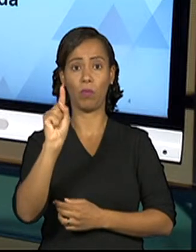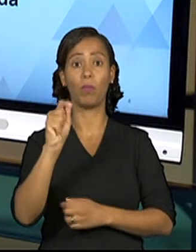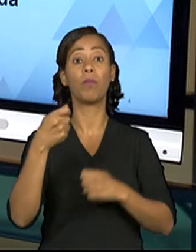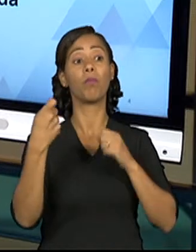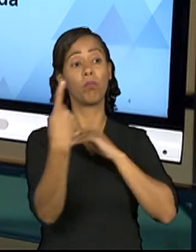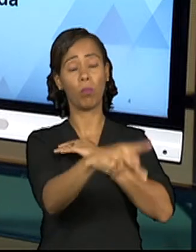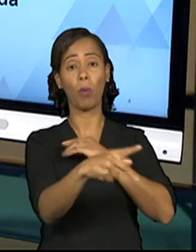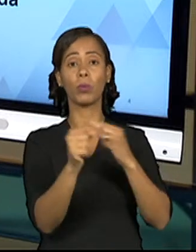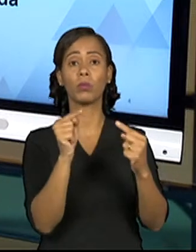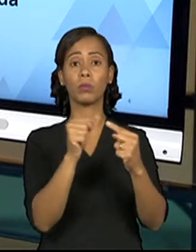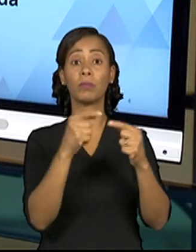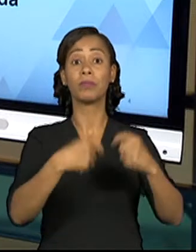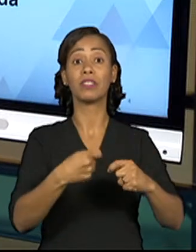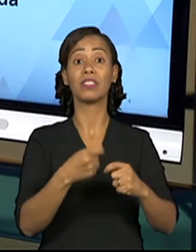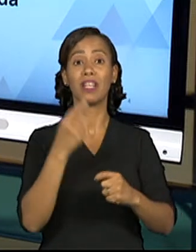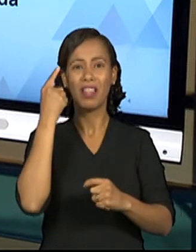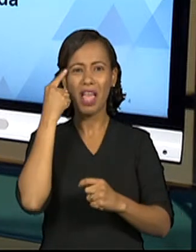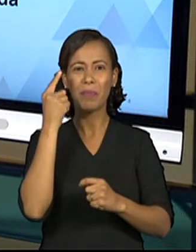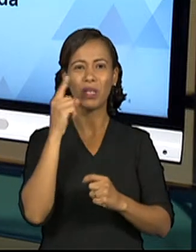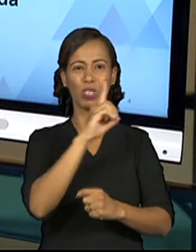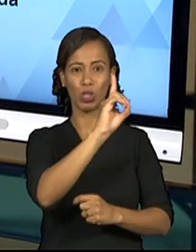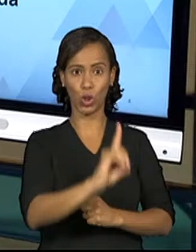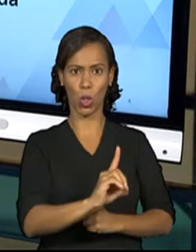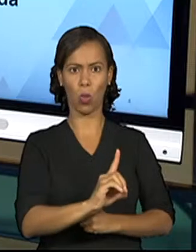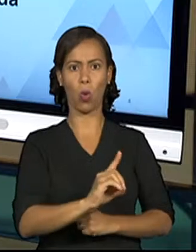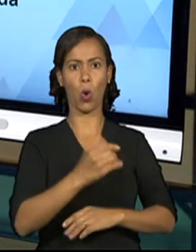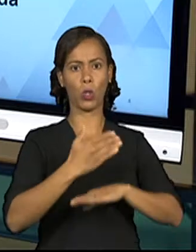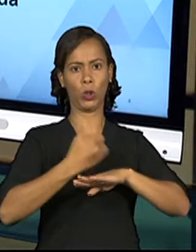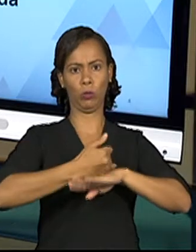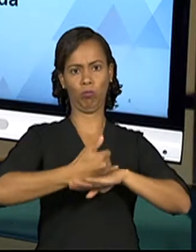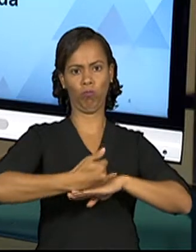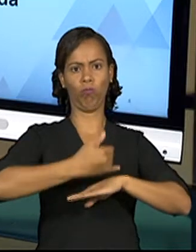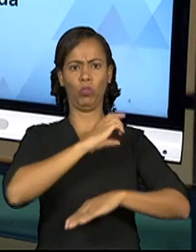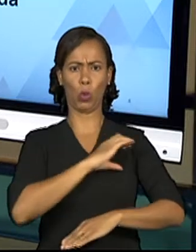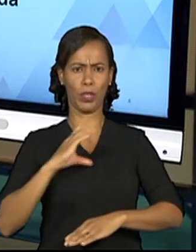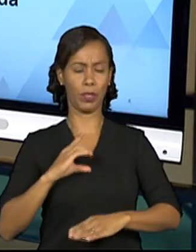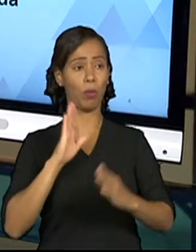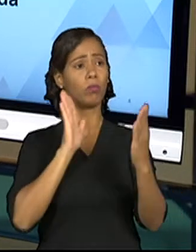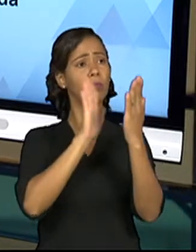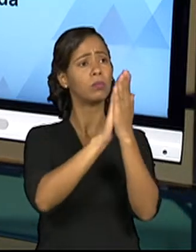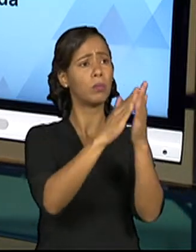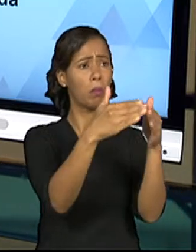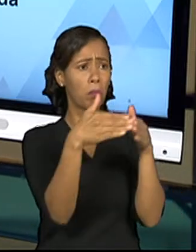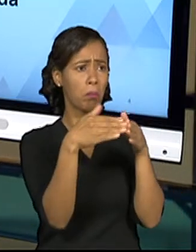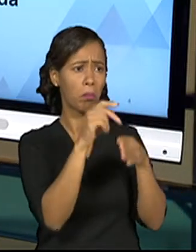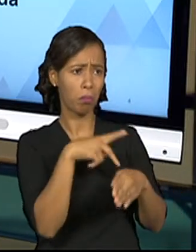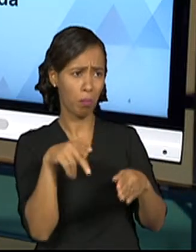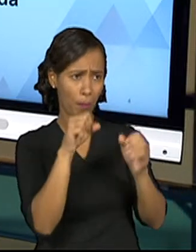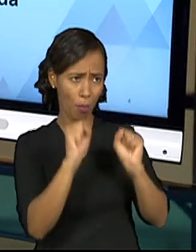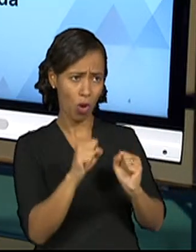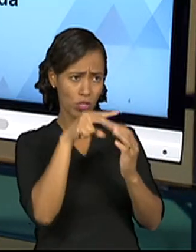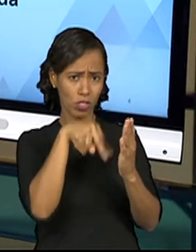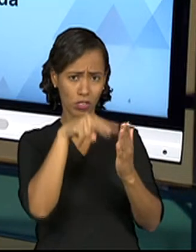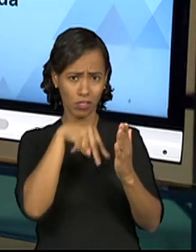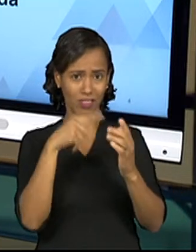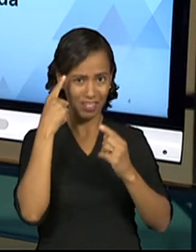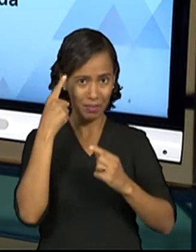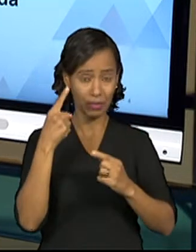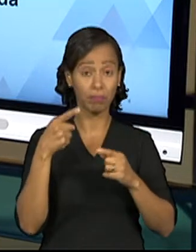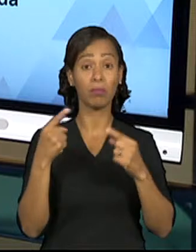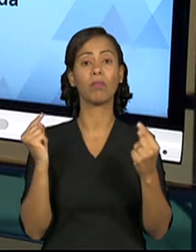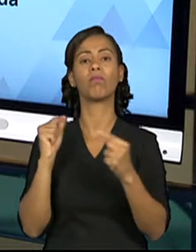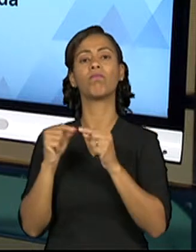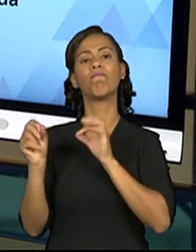ler, pedir autorização para que vocês reconheçam a escola, a missão da escola, as características da escola e o plano de